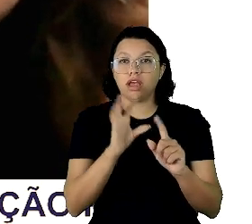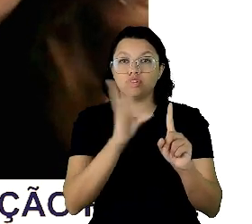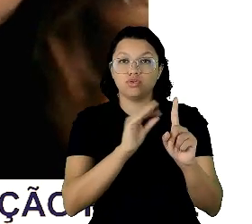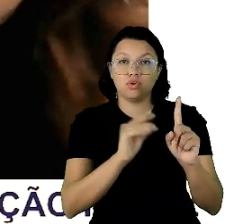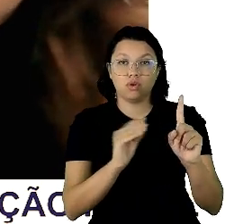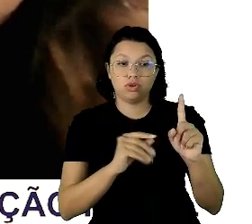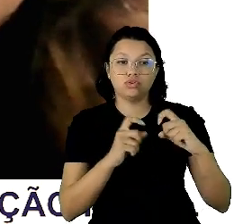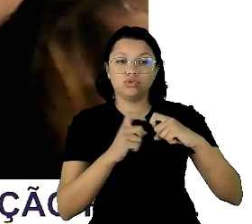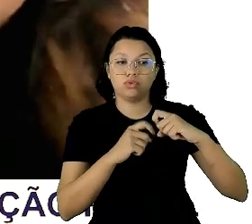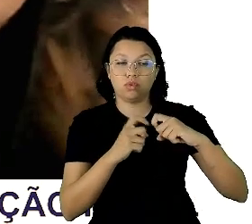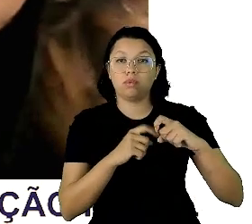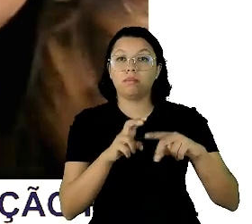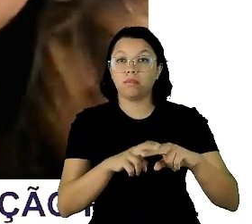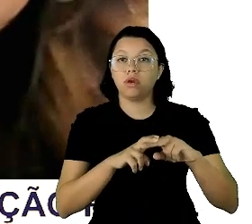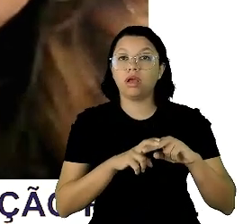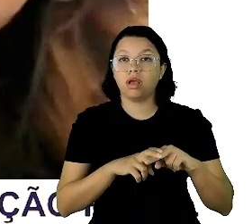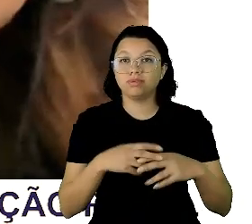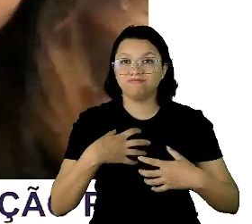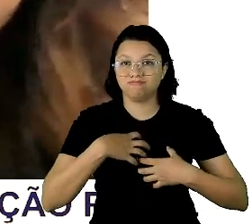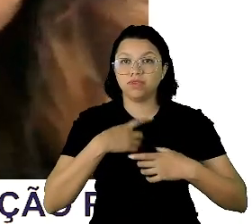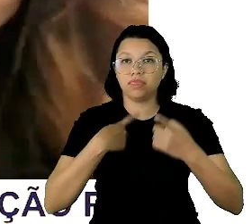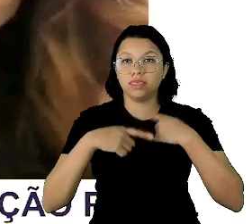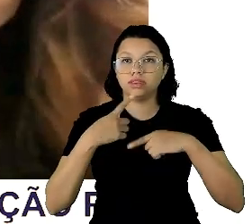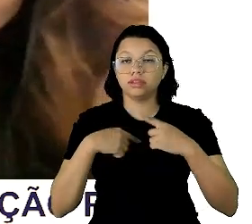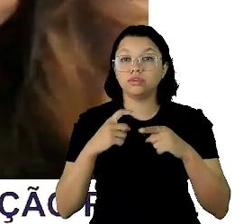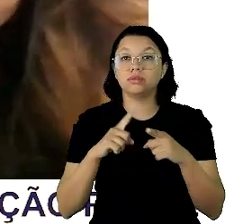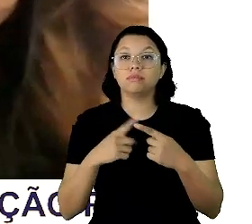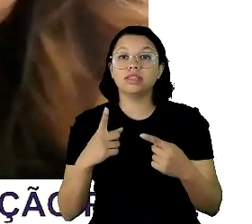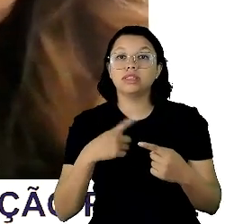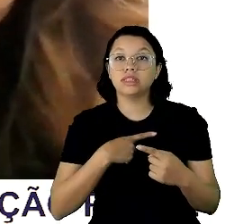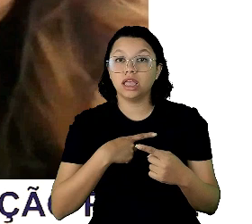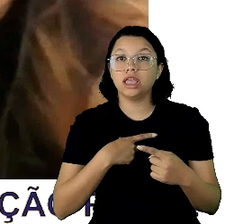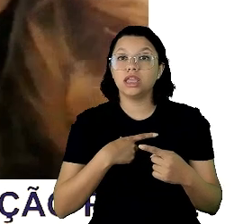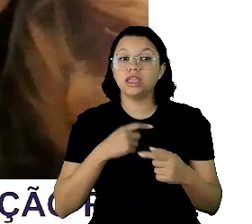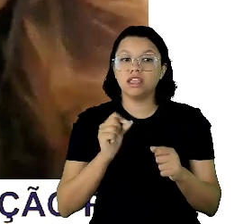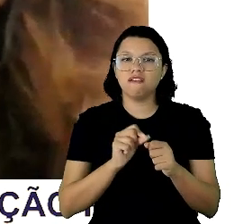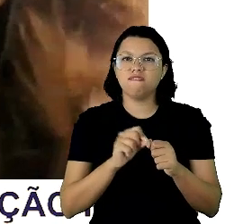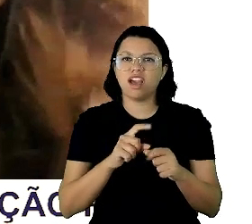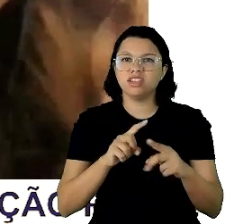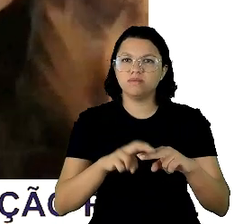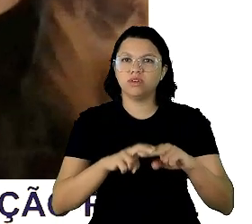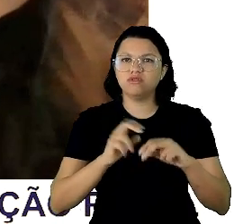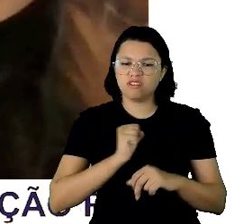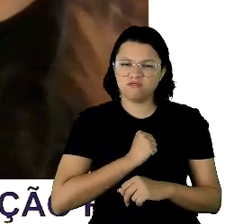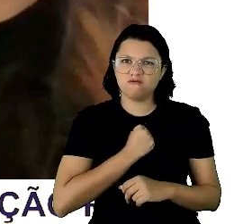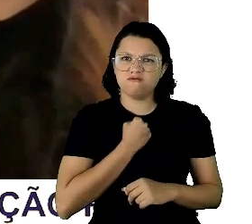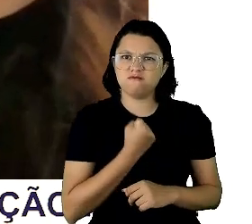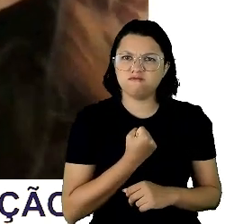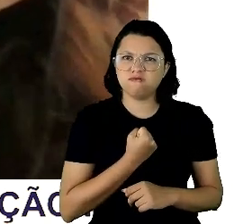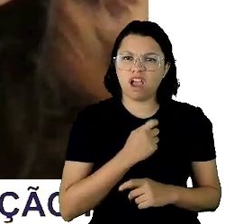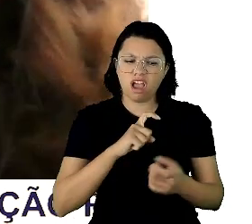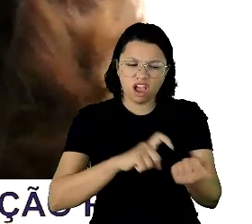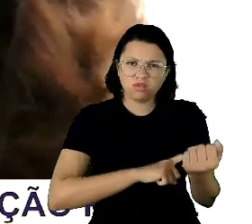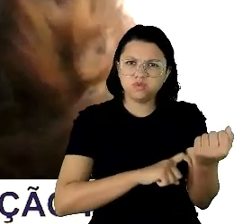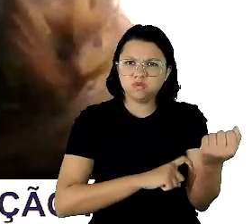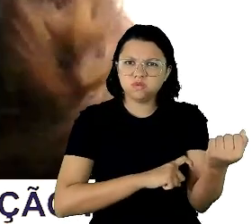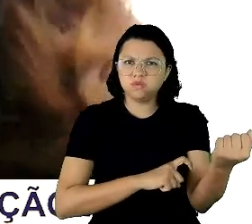tem gente que pratica o estupro por raiva, por ódio. Às vezes, raiva.